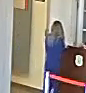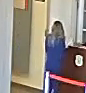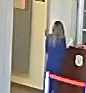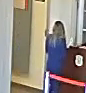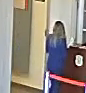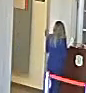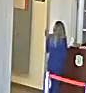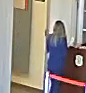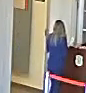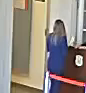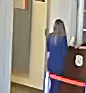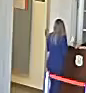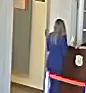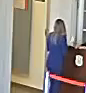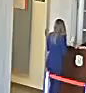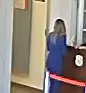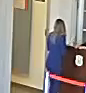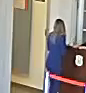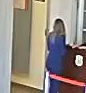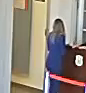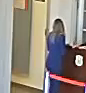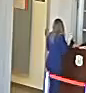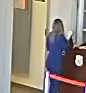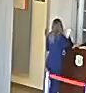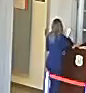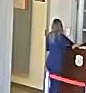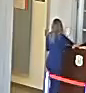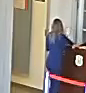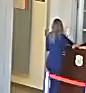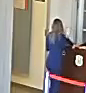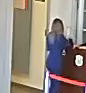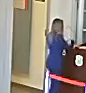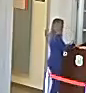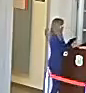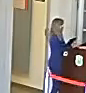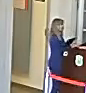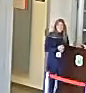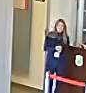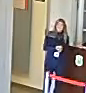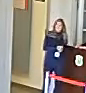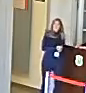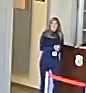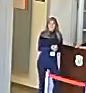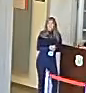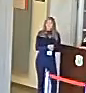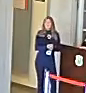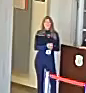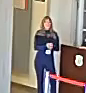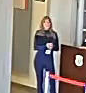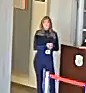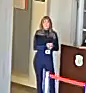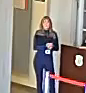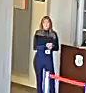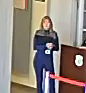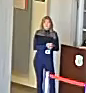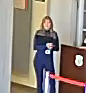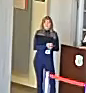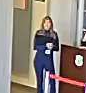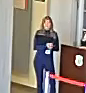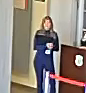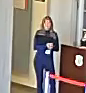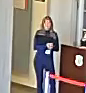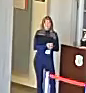de Minas Gerais então a gente tá sempre fazendo isso né J se marrio você que acompanha todas as reuniões aí muito obrigado continuando Eu só queria falar